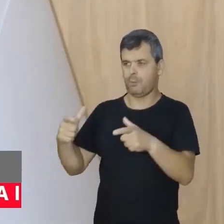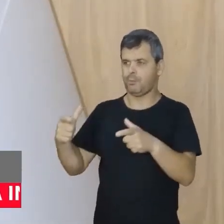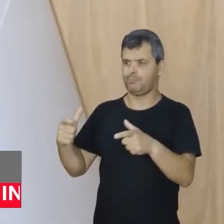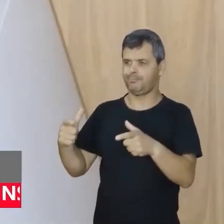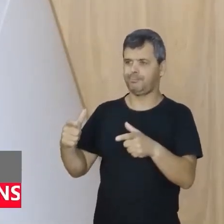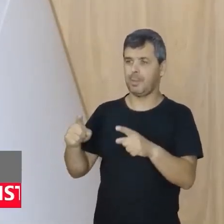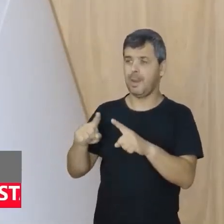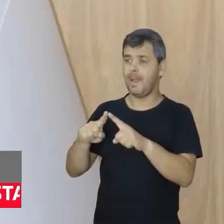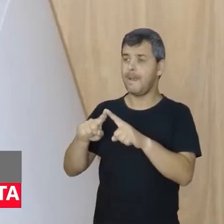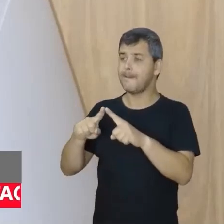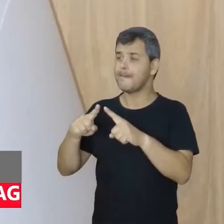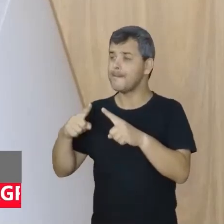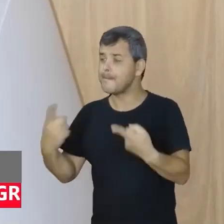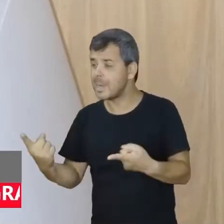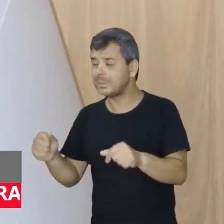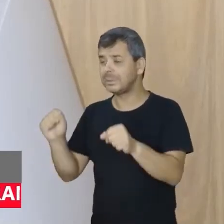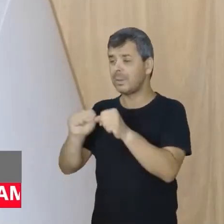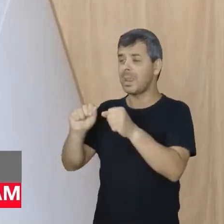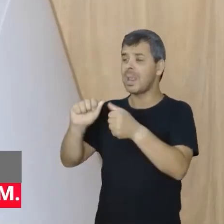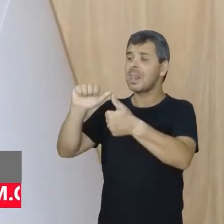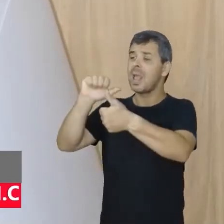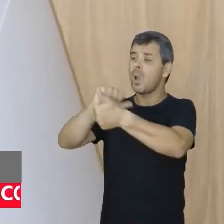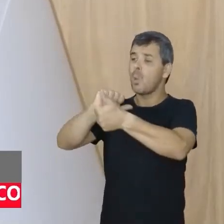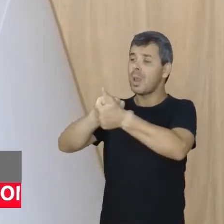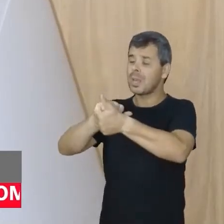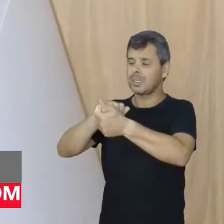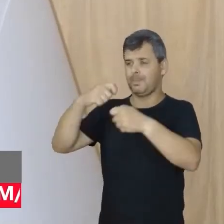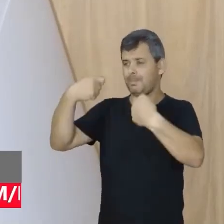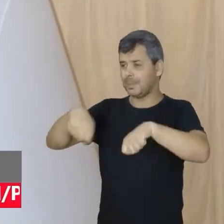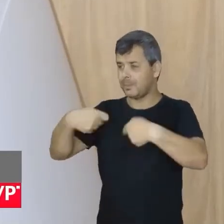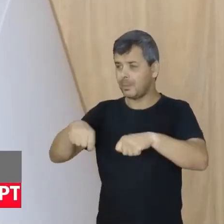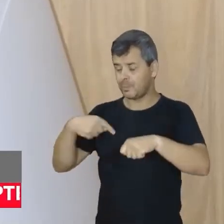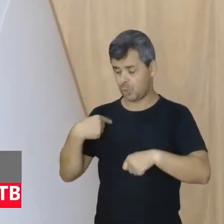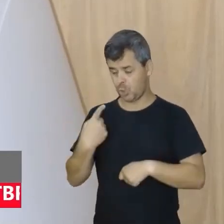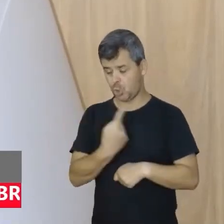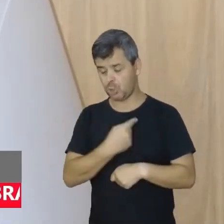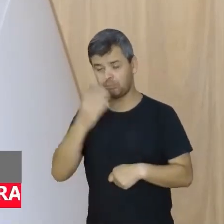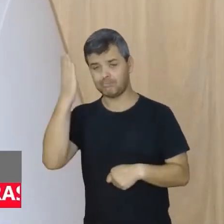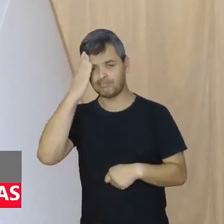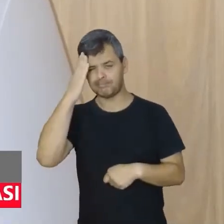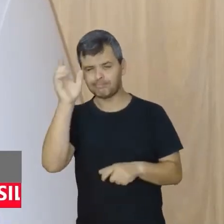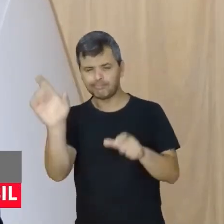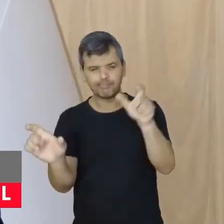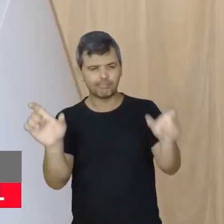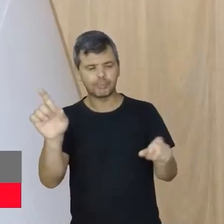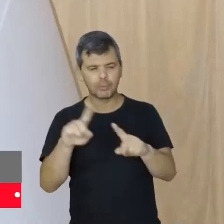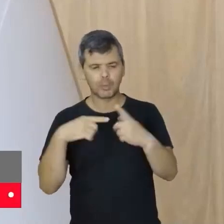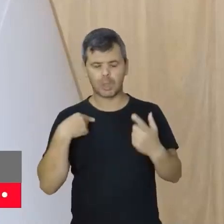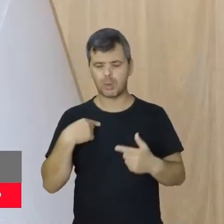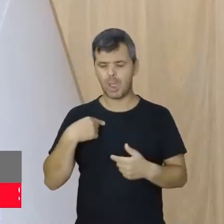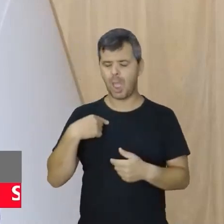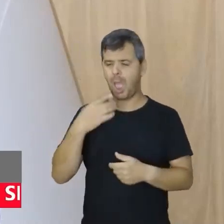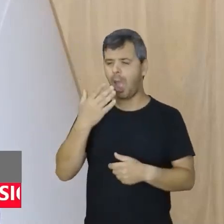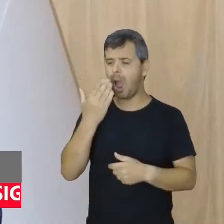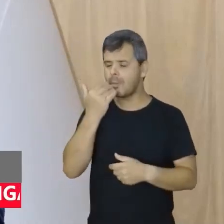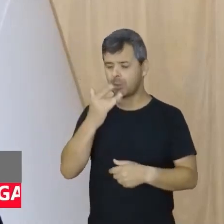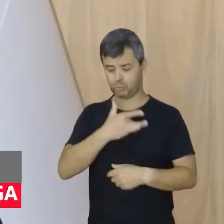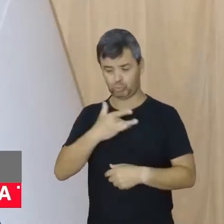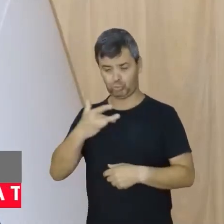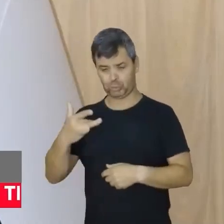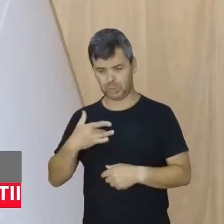necessária, mas alimentar também na qualidade necessária, porque nós todos sabemos, alimentação saudável,